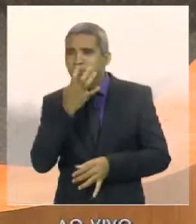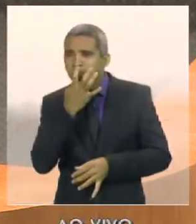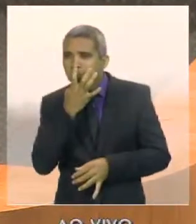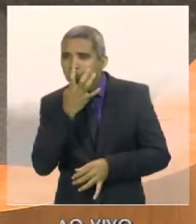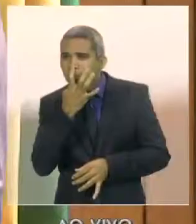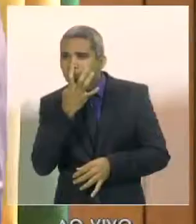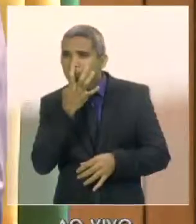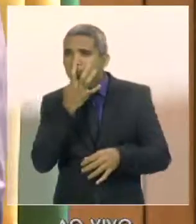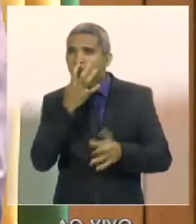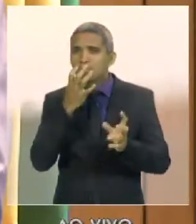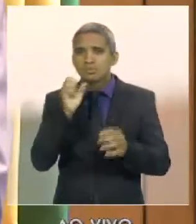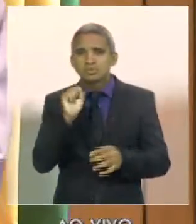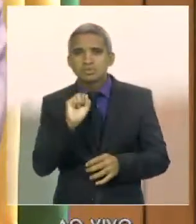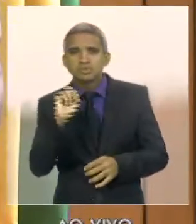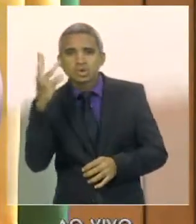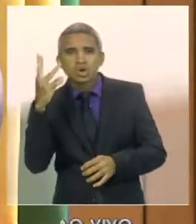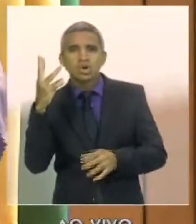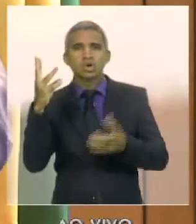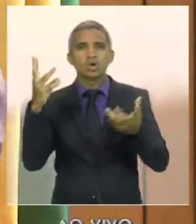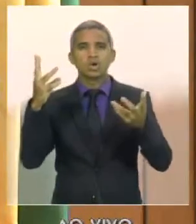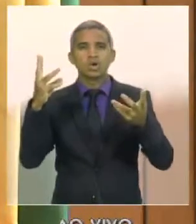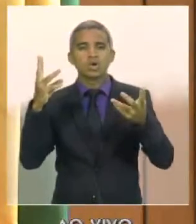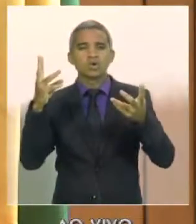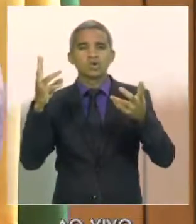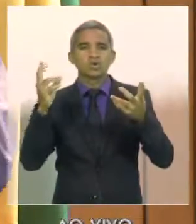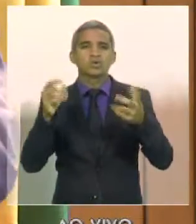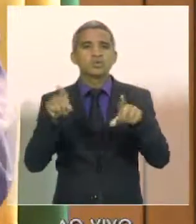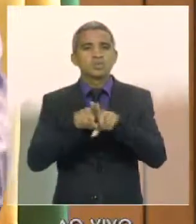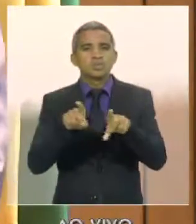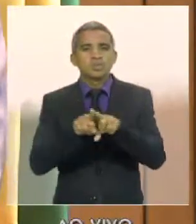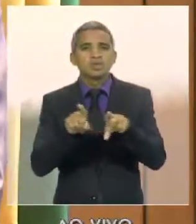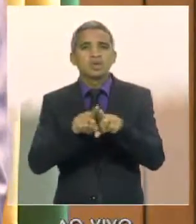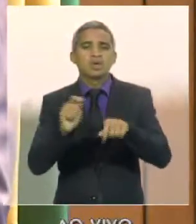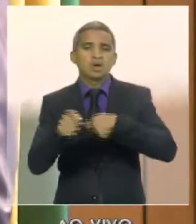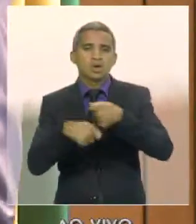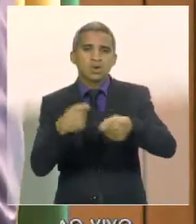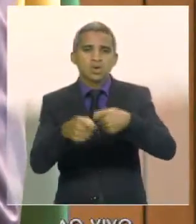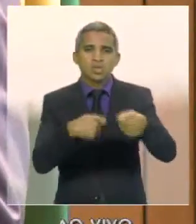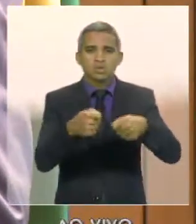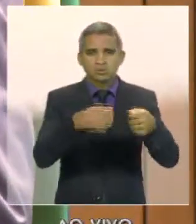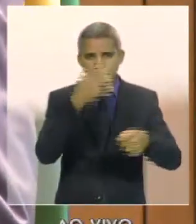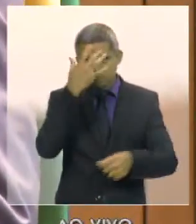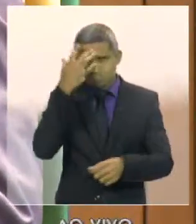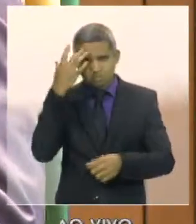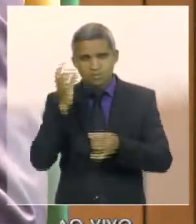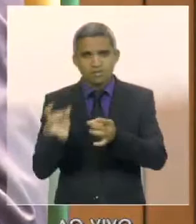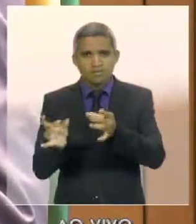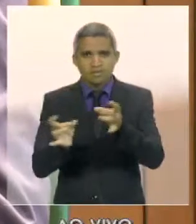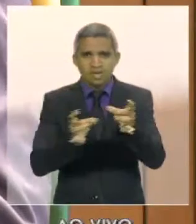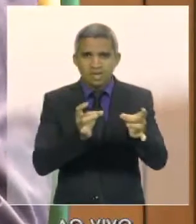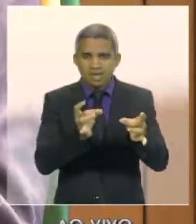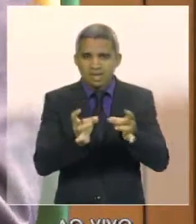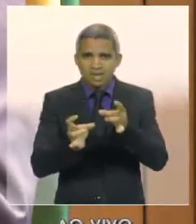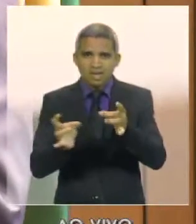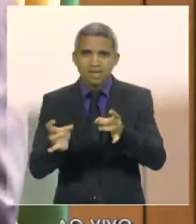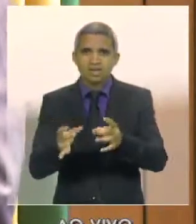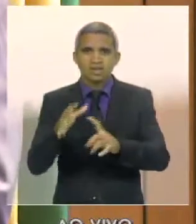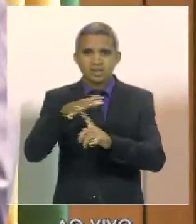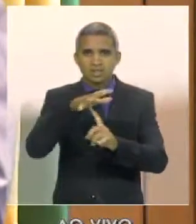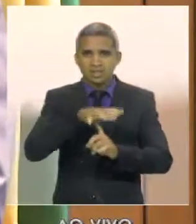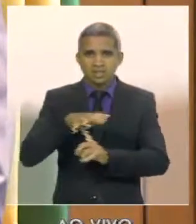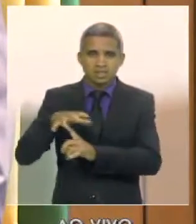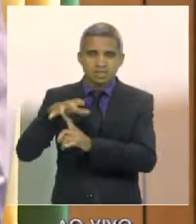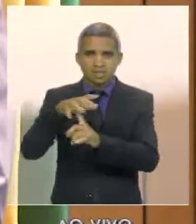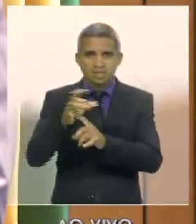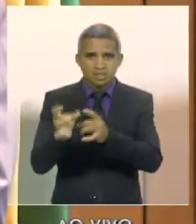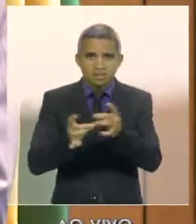bandas, como, claro, a economia daqueles comerciantes informais que ali fazem o seu fortalecimento. Inclusive, aqui,